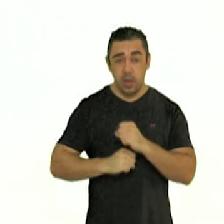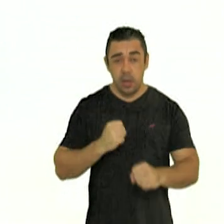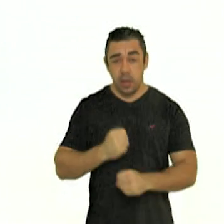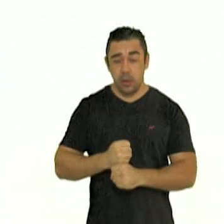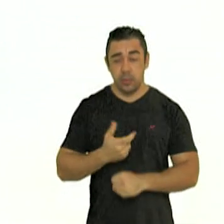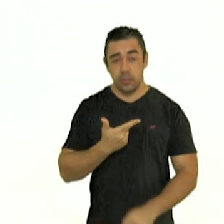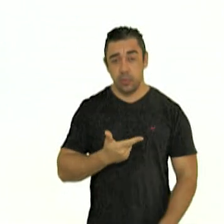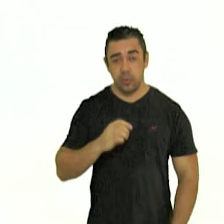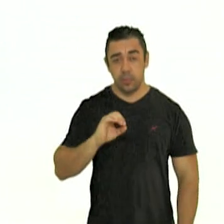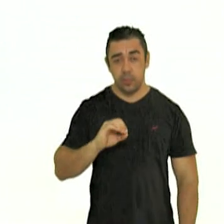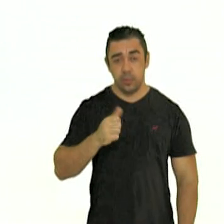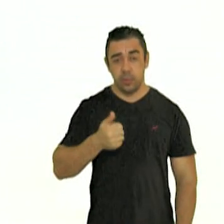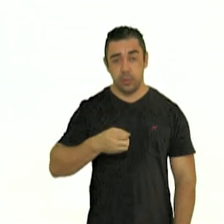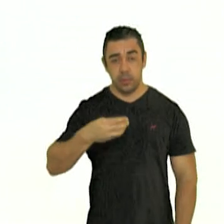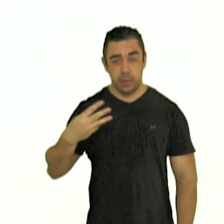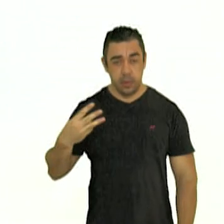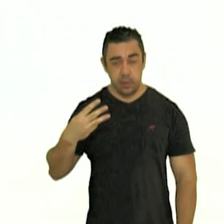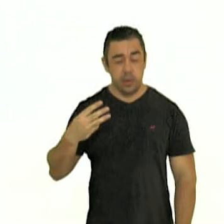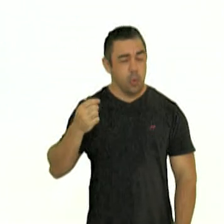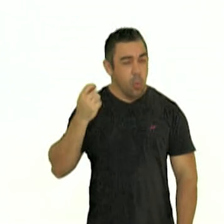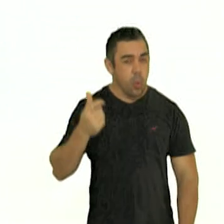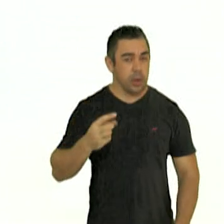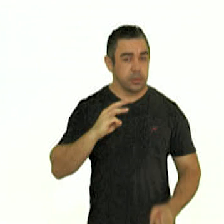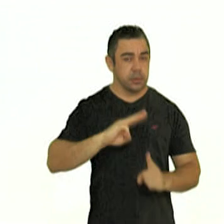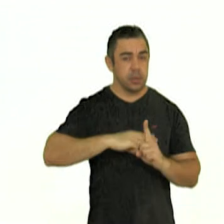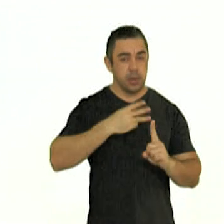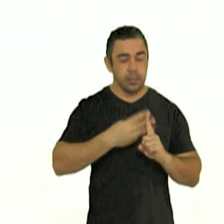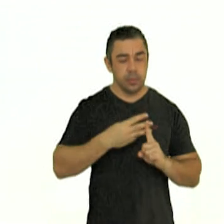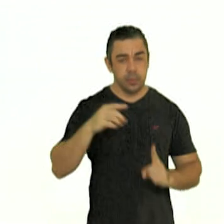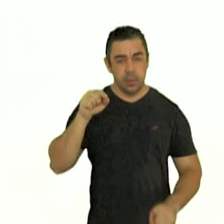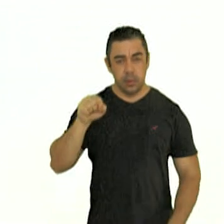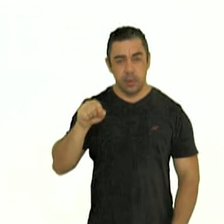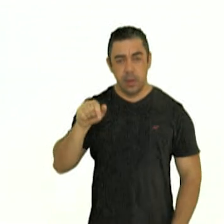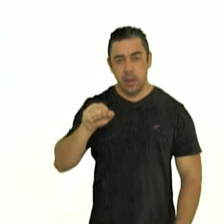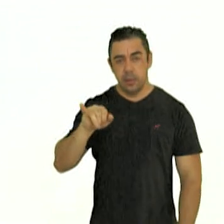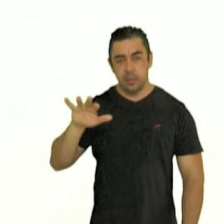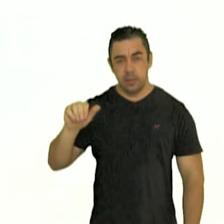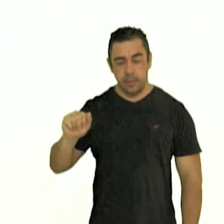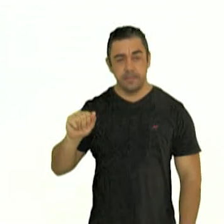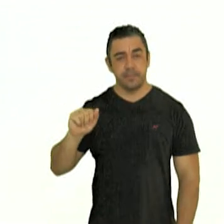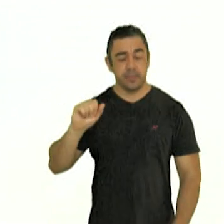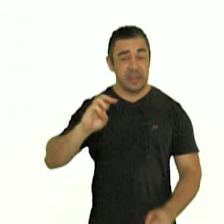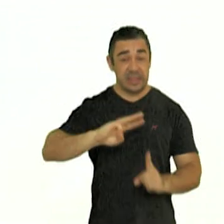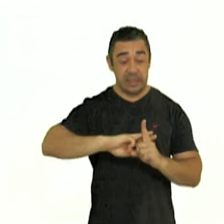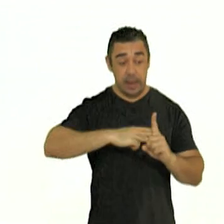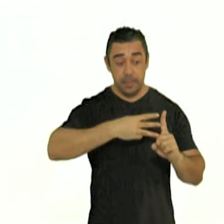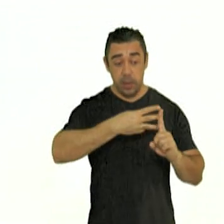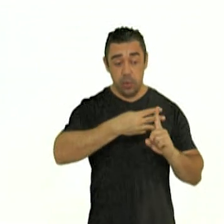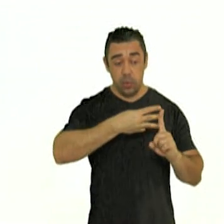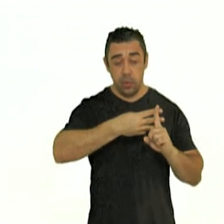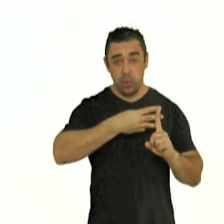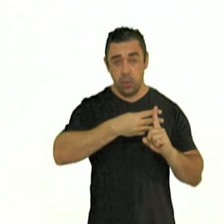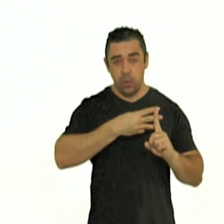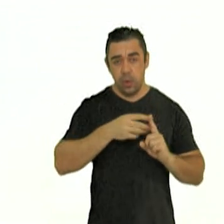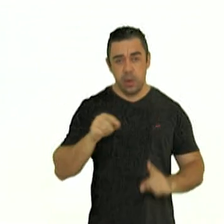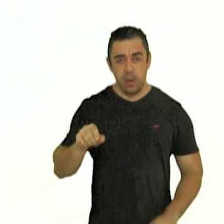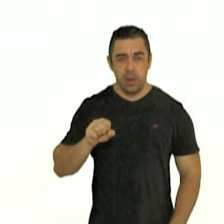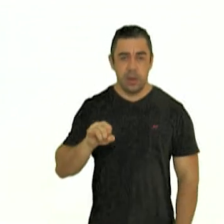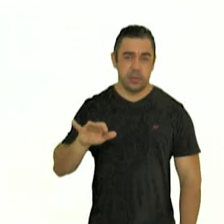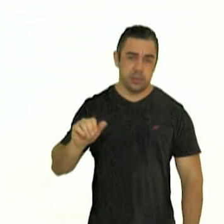gente tem quase o triplo aí, né? A classe média no leste europeu e na Ásia Central triplicou. Ó, falei a proximidade da Ásia Central ali,